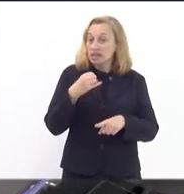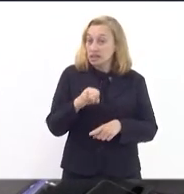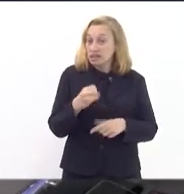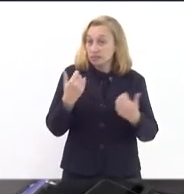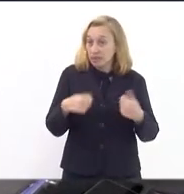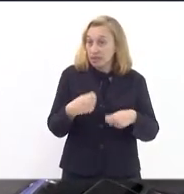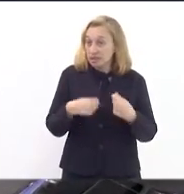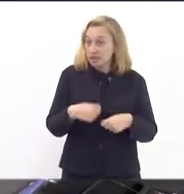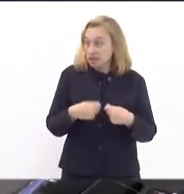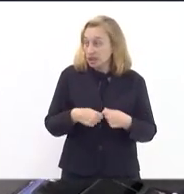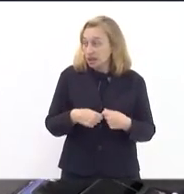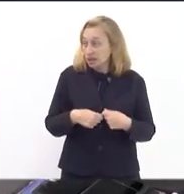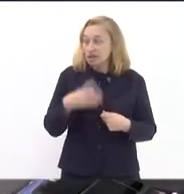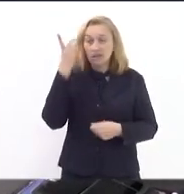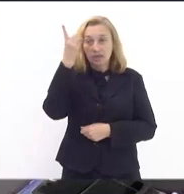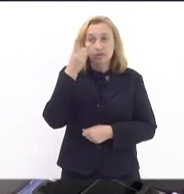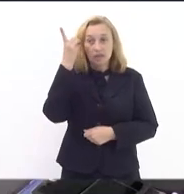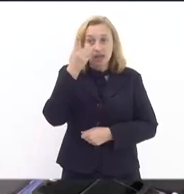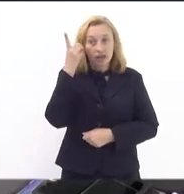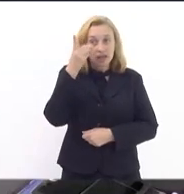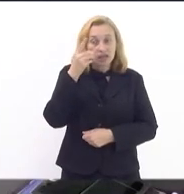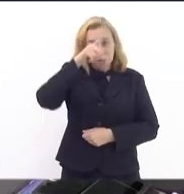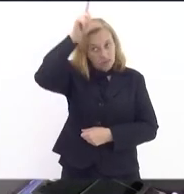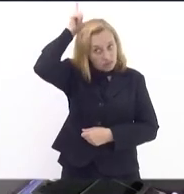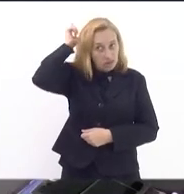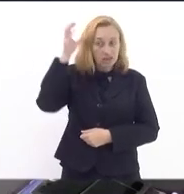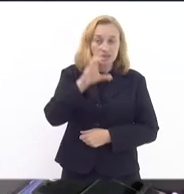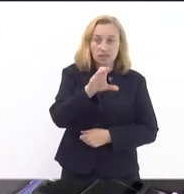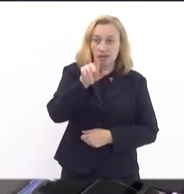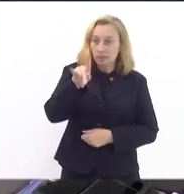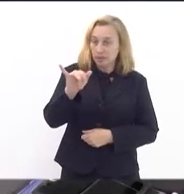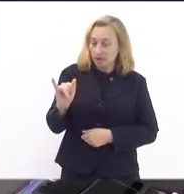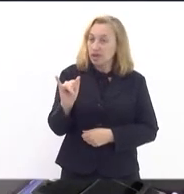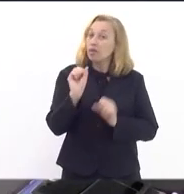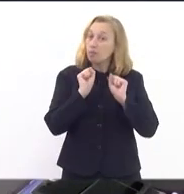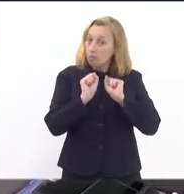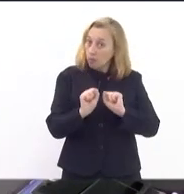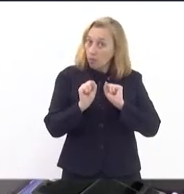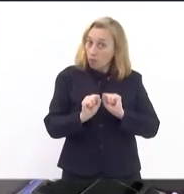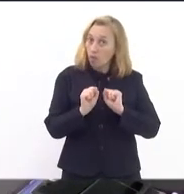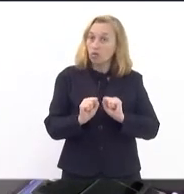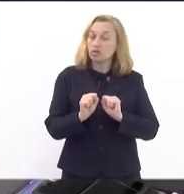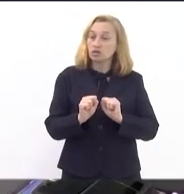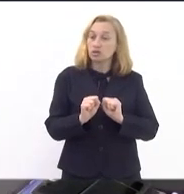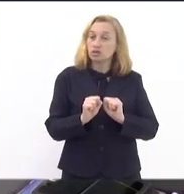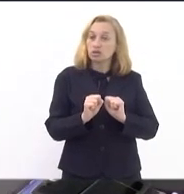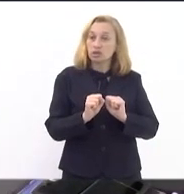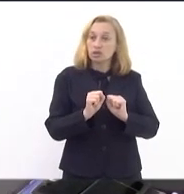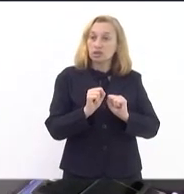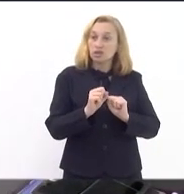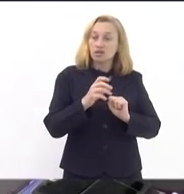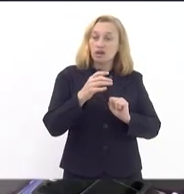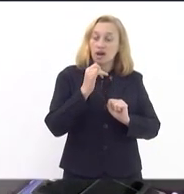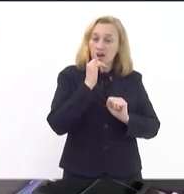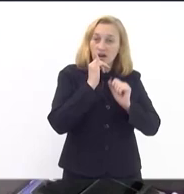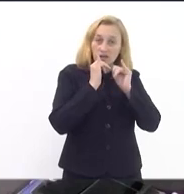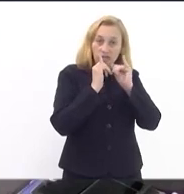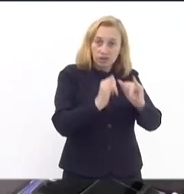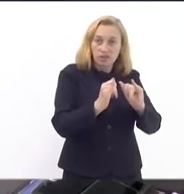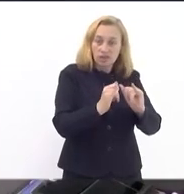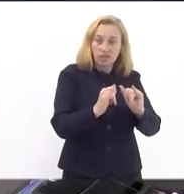for o caso o deputado Não Sinto sim a CPI vai pode oficial Polícia Civil